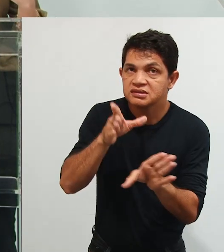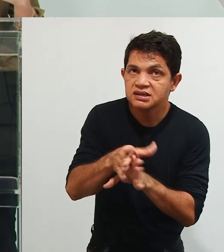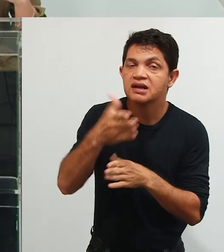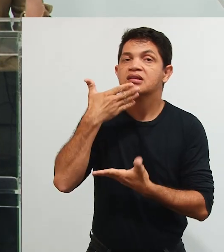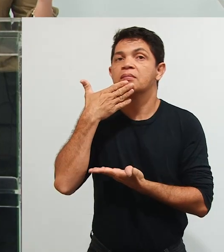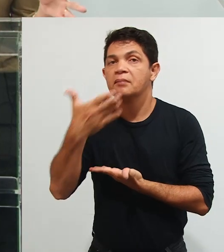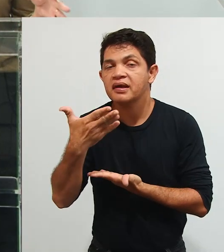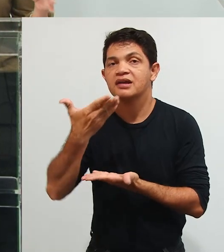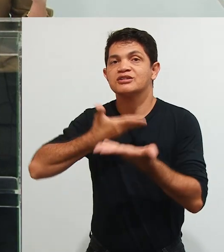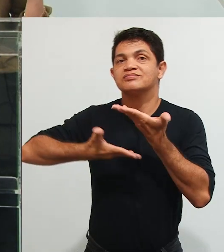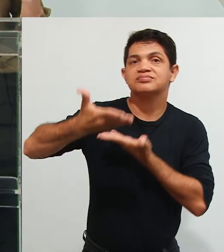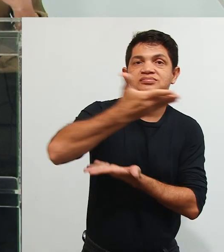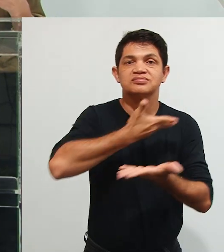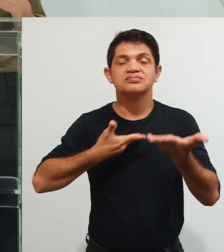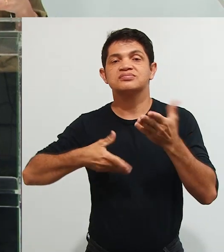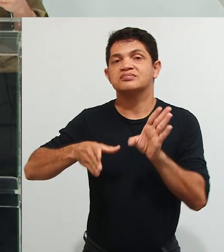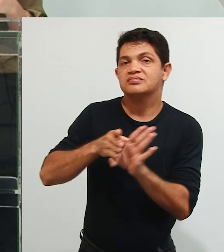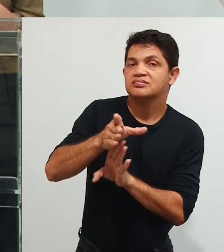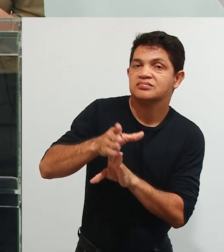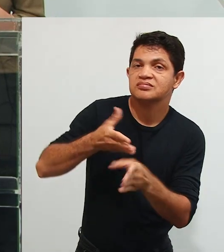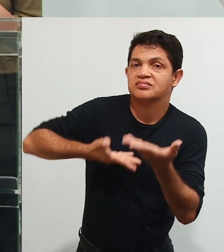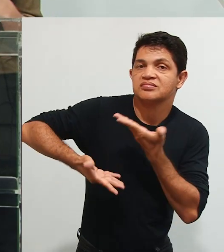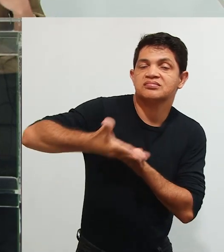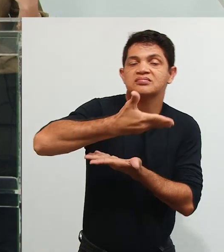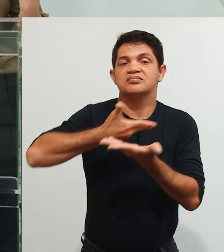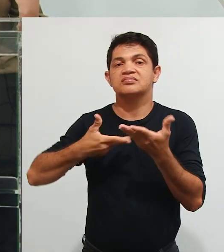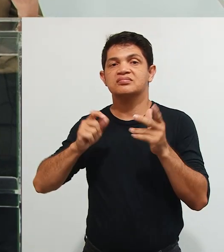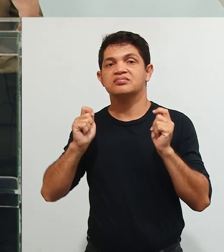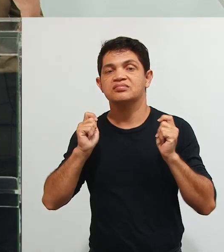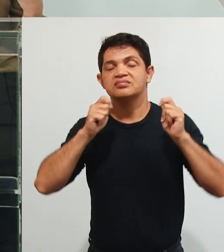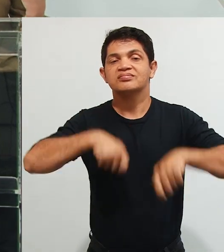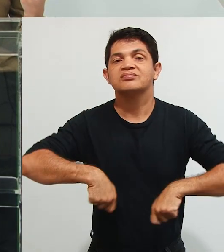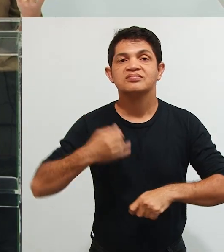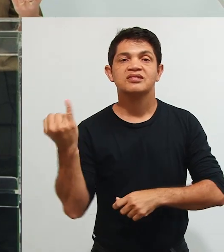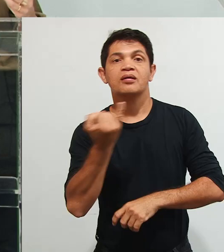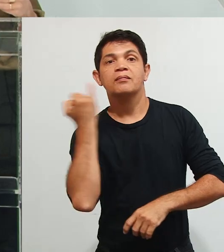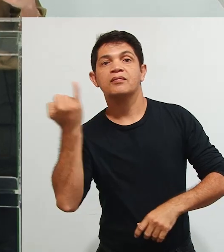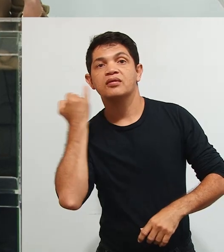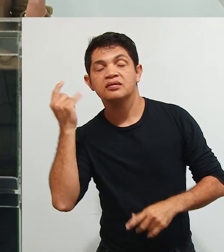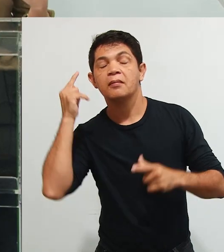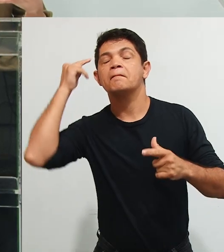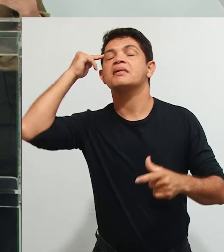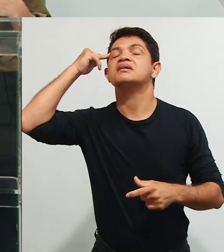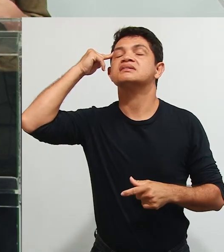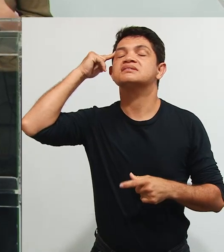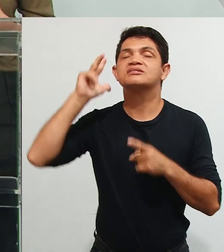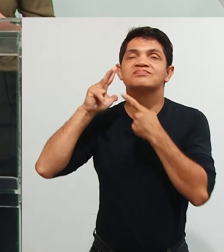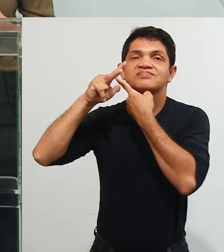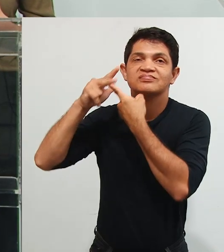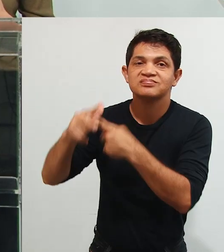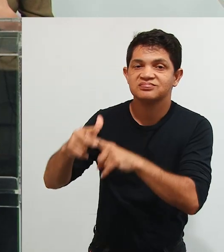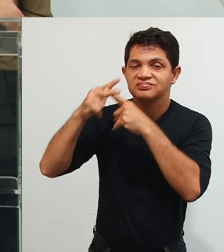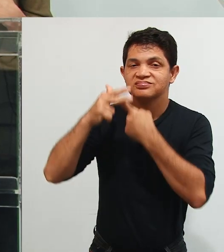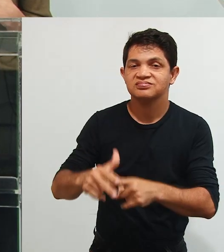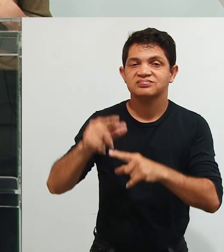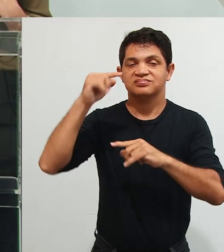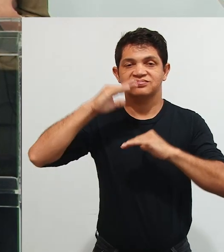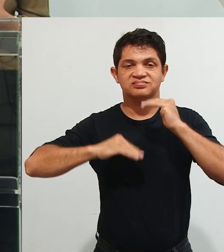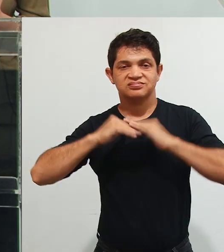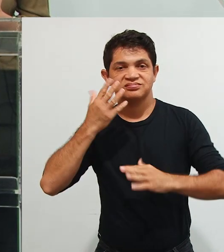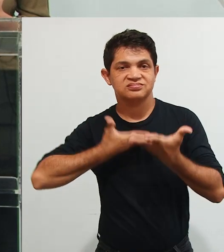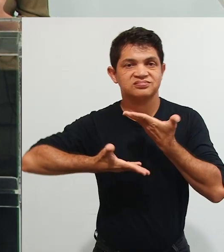situação, aconselhar ou não. O que é importante pensar? o conselho, ele deve